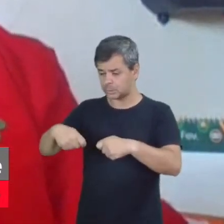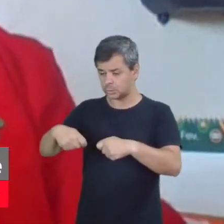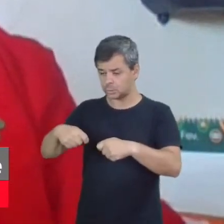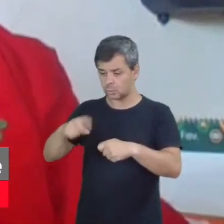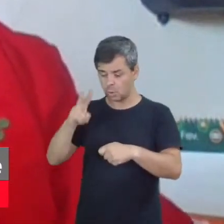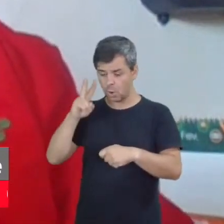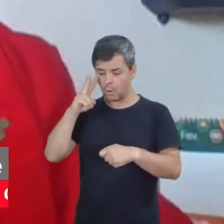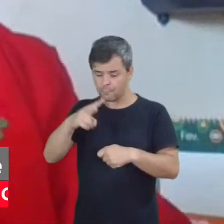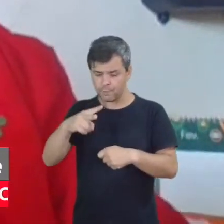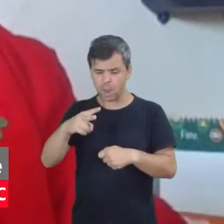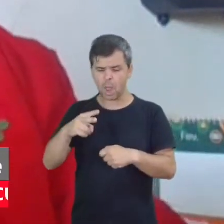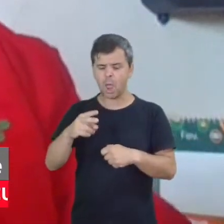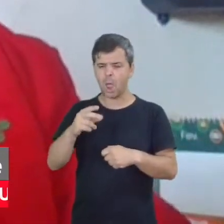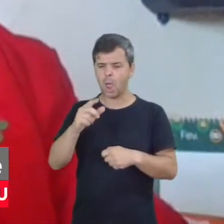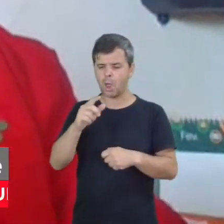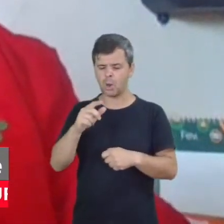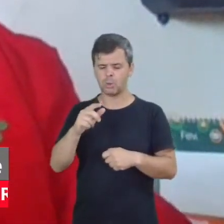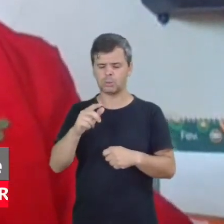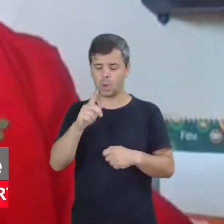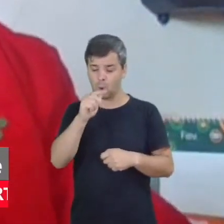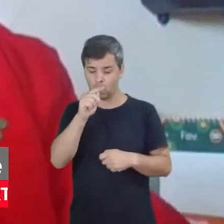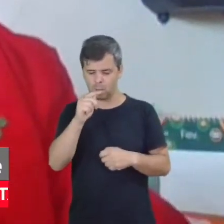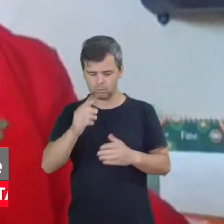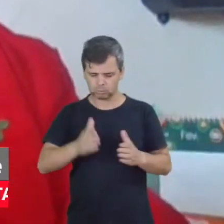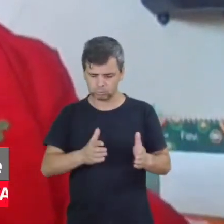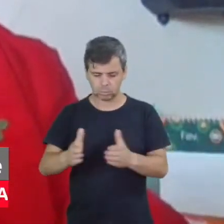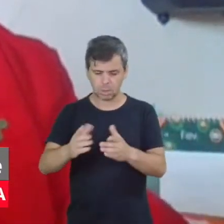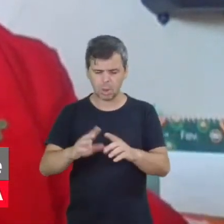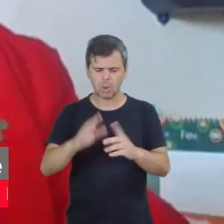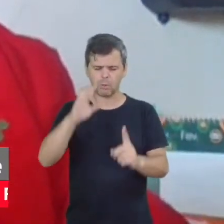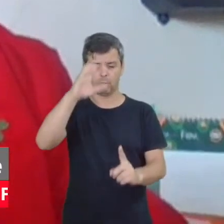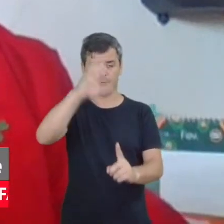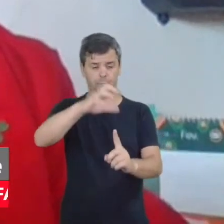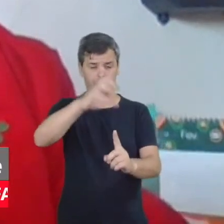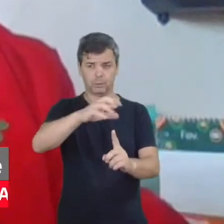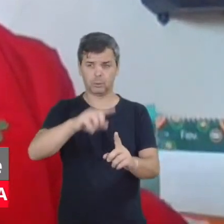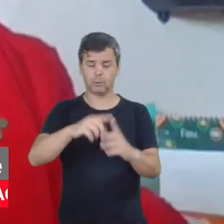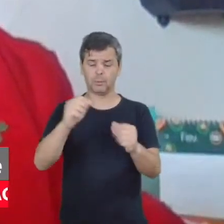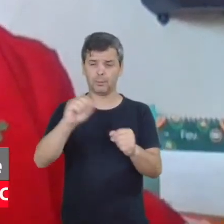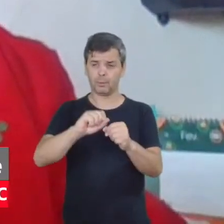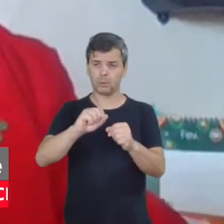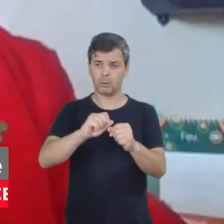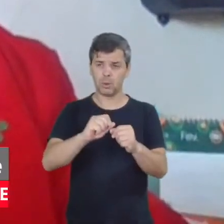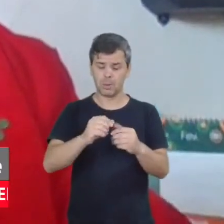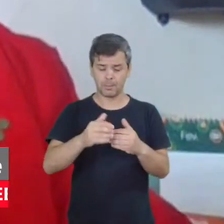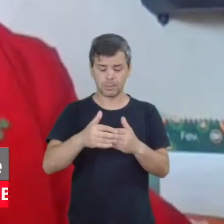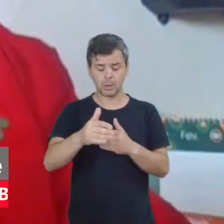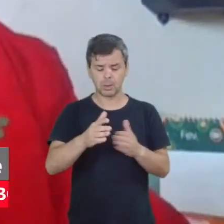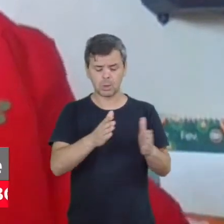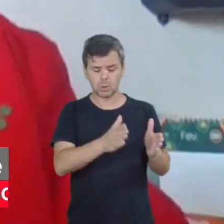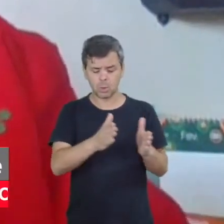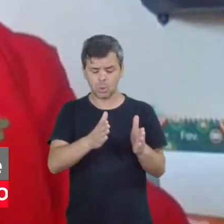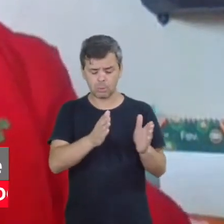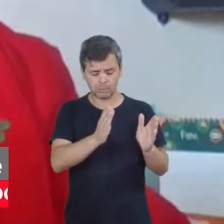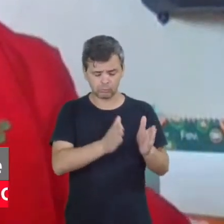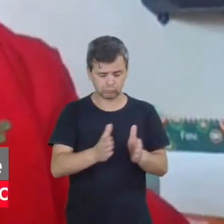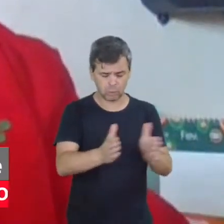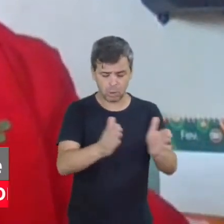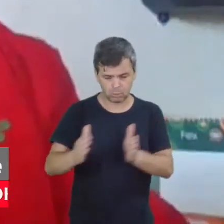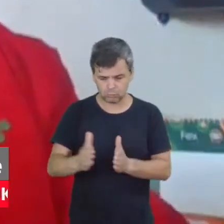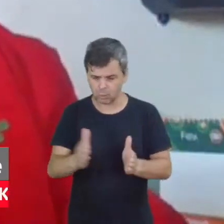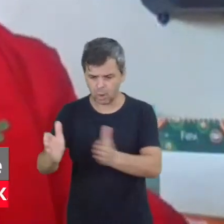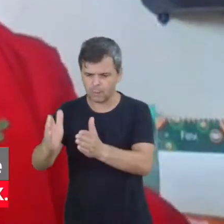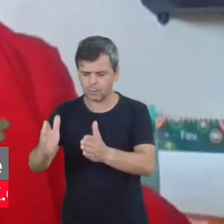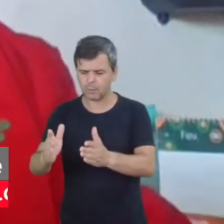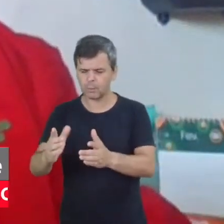Rio Taquari, ao longo do Rio das Antas, quais foram os impactos que foram feitos ao longo desse rio, que hoje está produzindo esse tipo